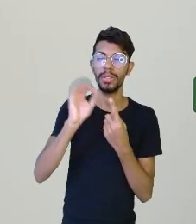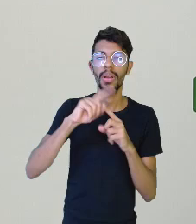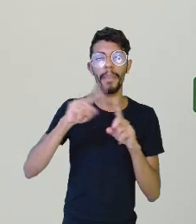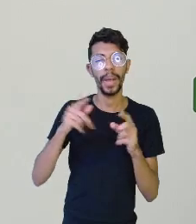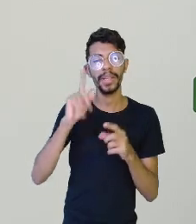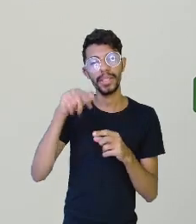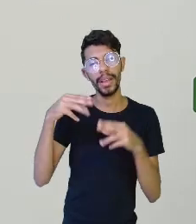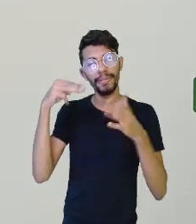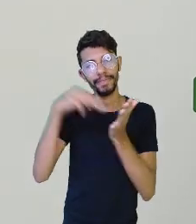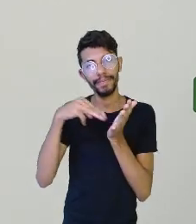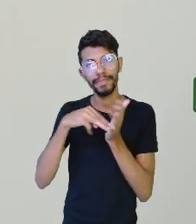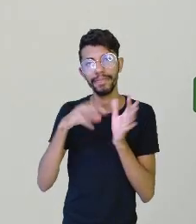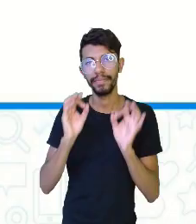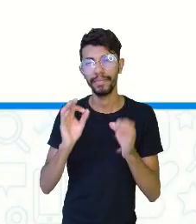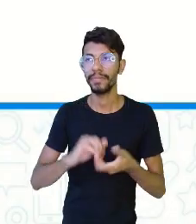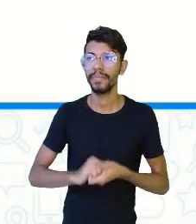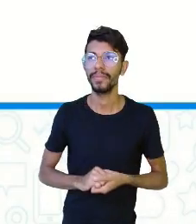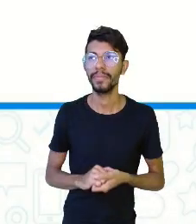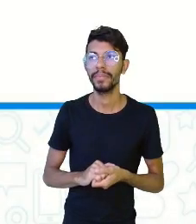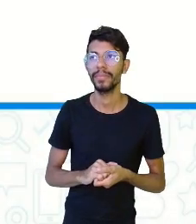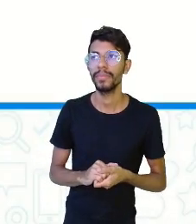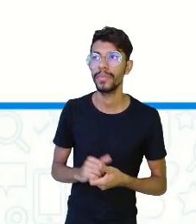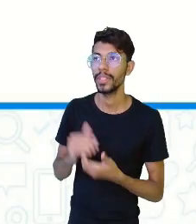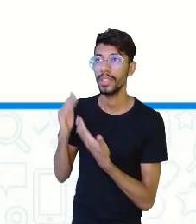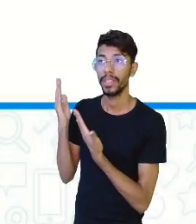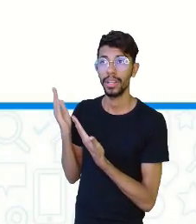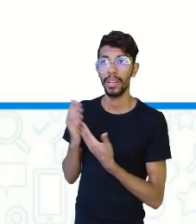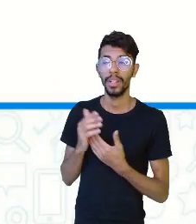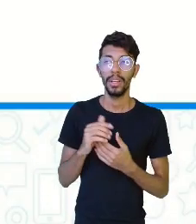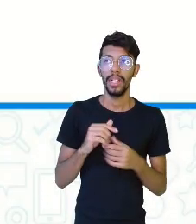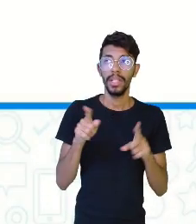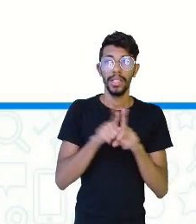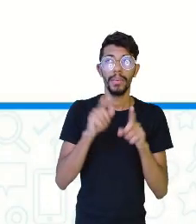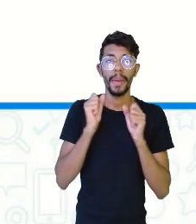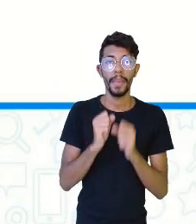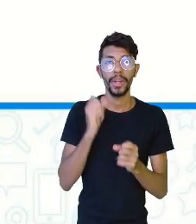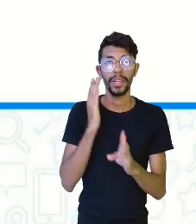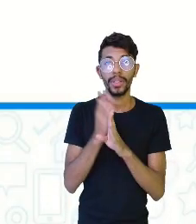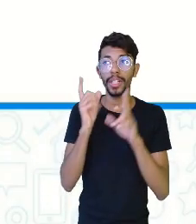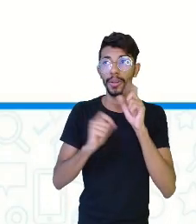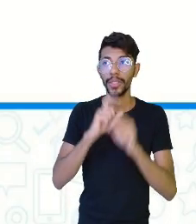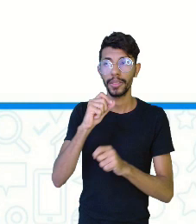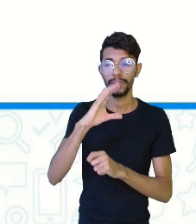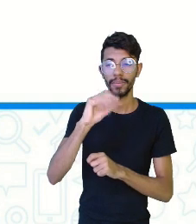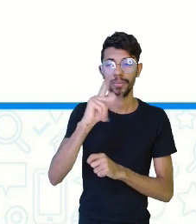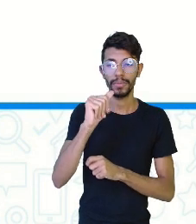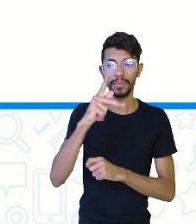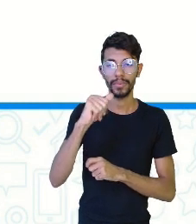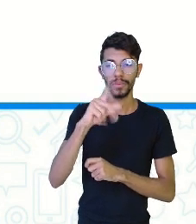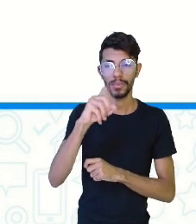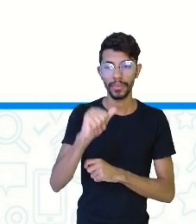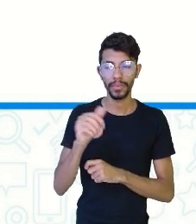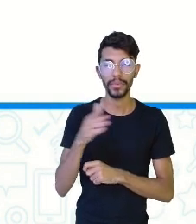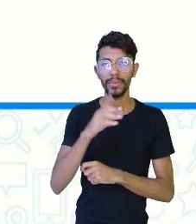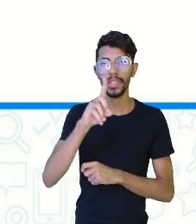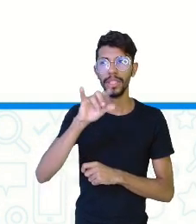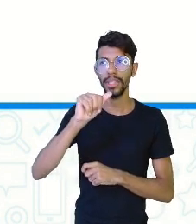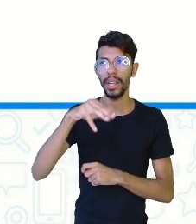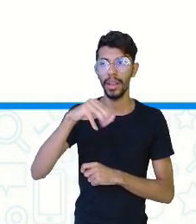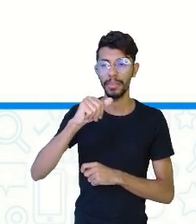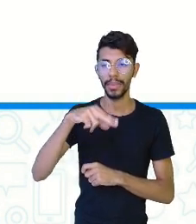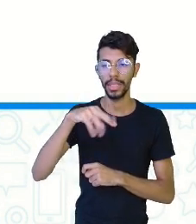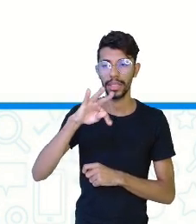leitura. Além do Planalto da Borborema, podemos encontrar a Chapada Diamantina, localizada nos planaltos